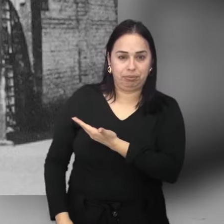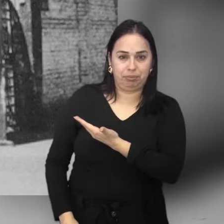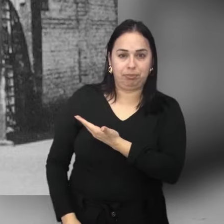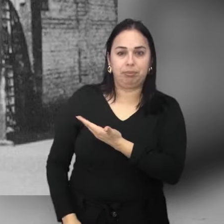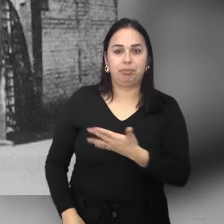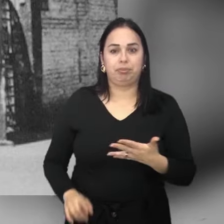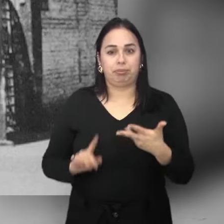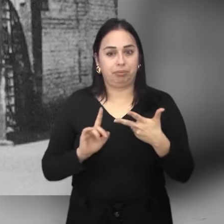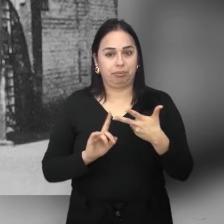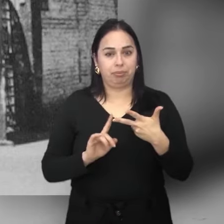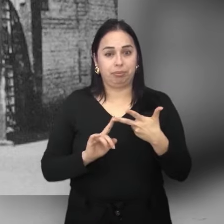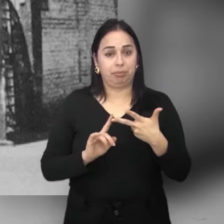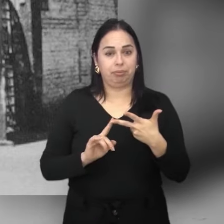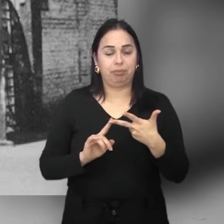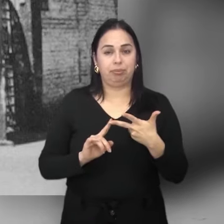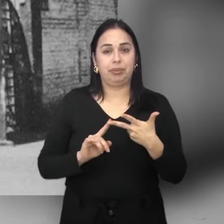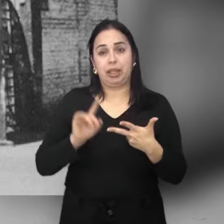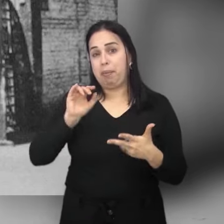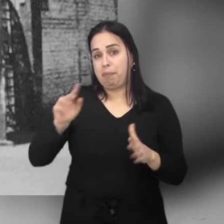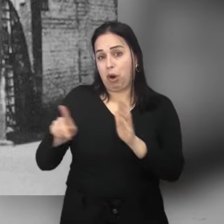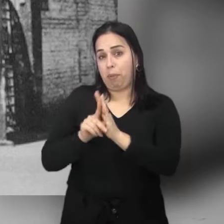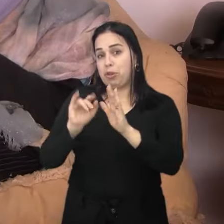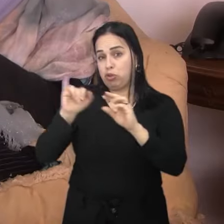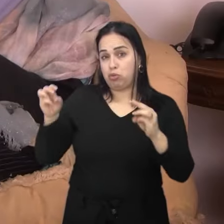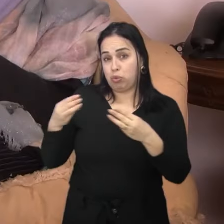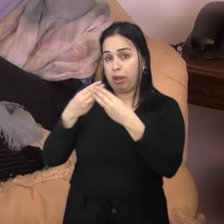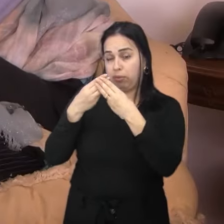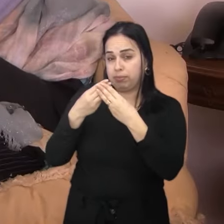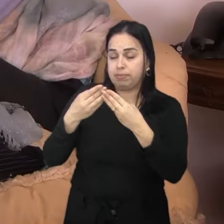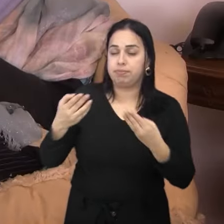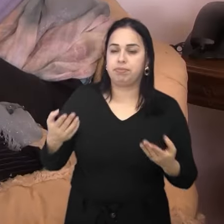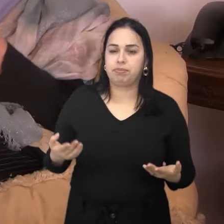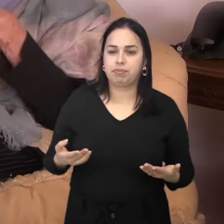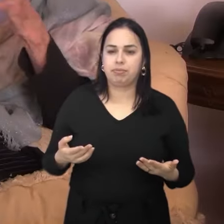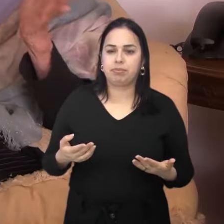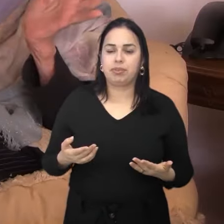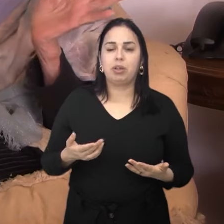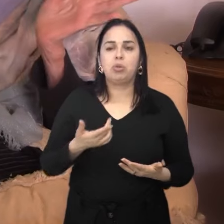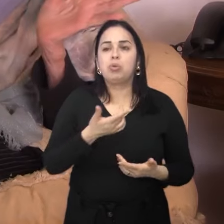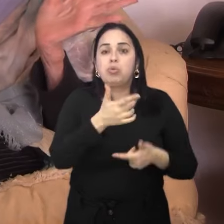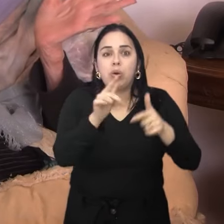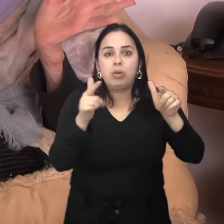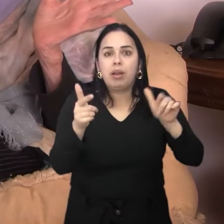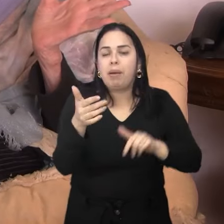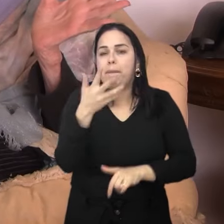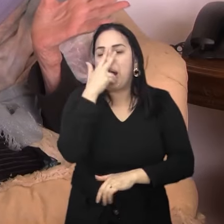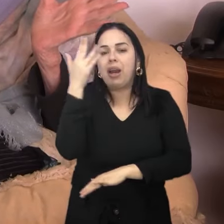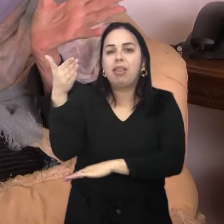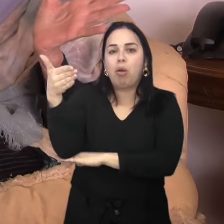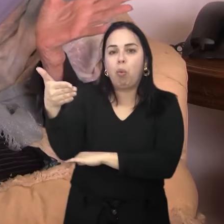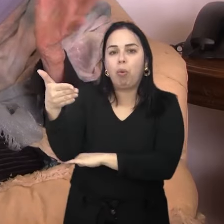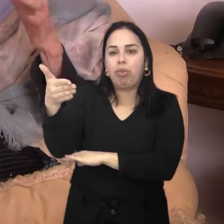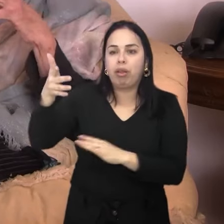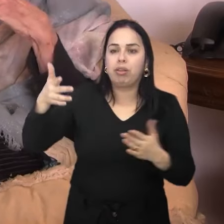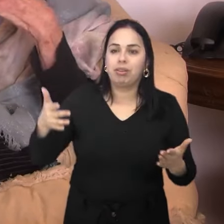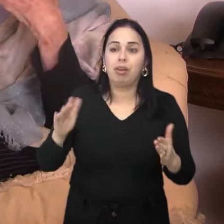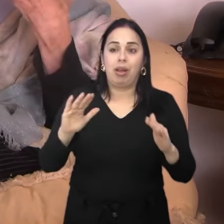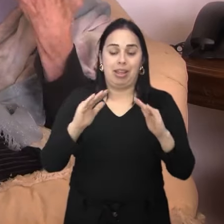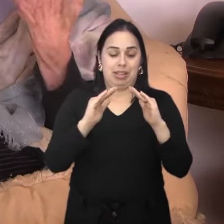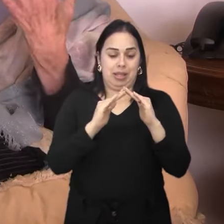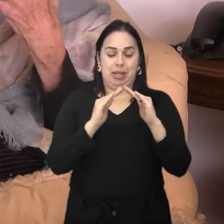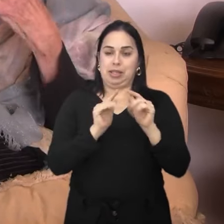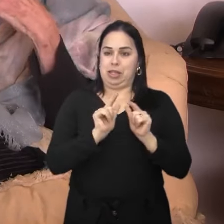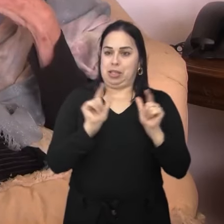sanatório Ezra, que era dos judeus. E o resto tudo era pensão. Então as